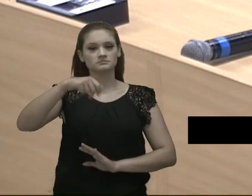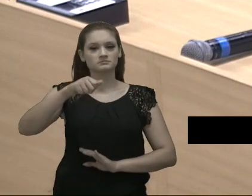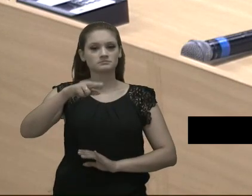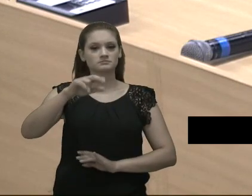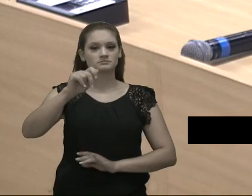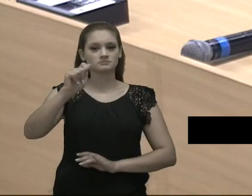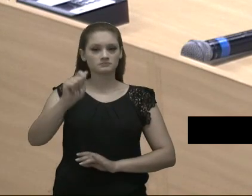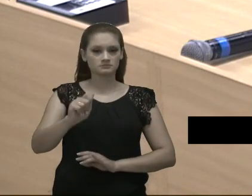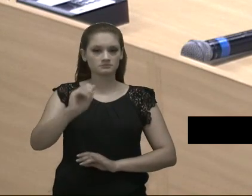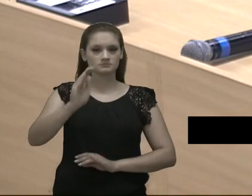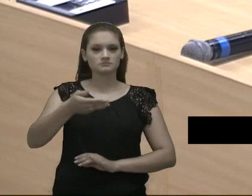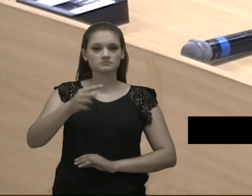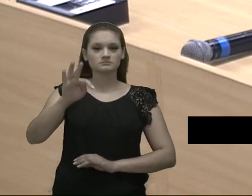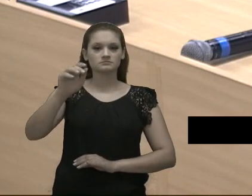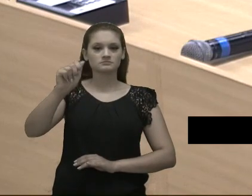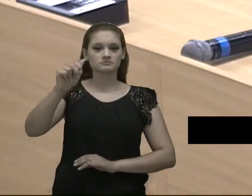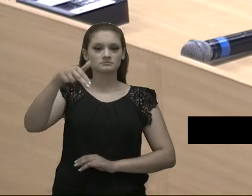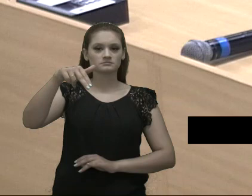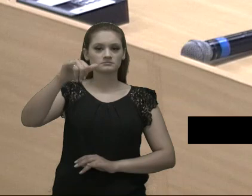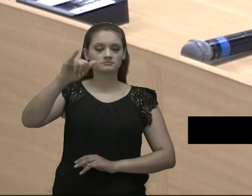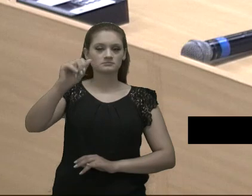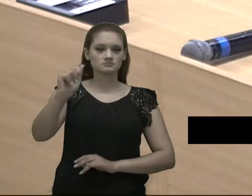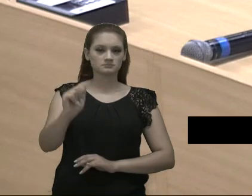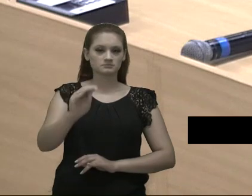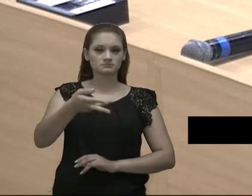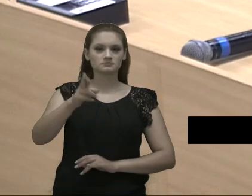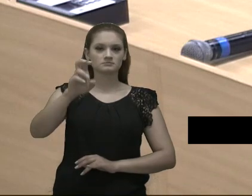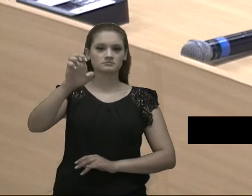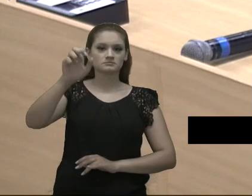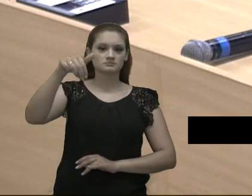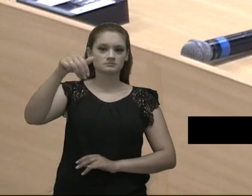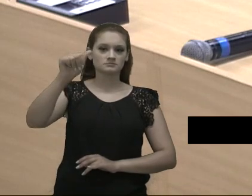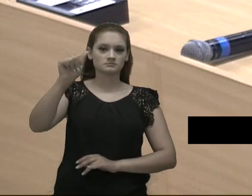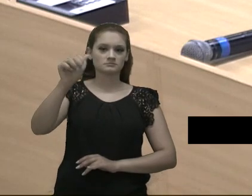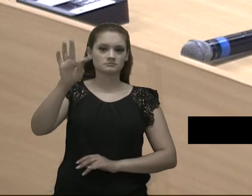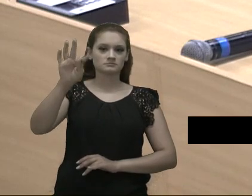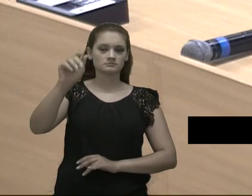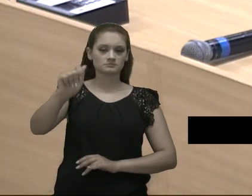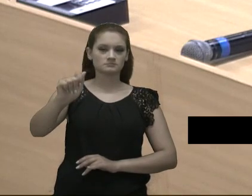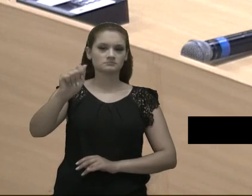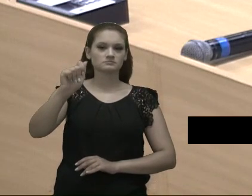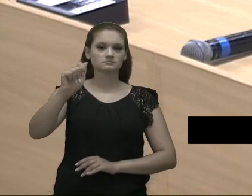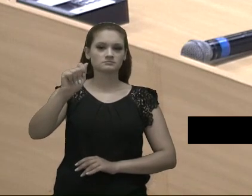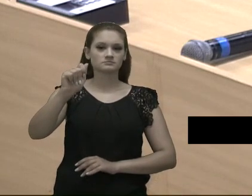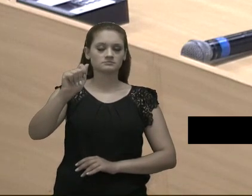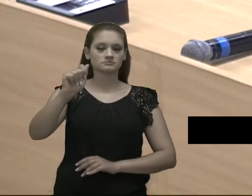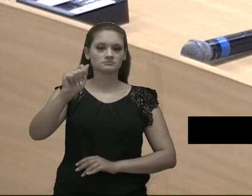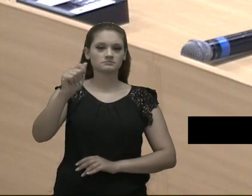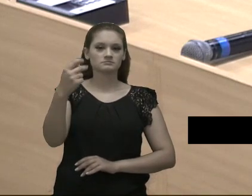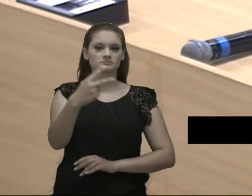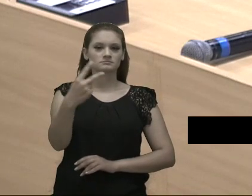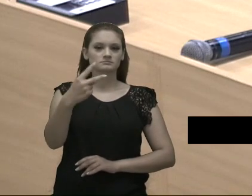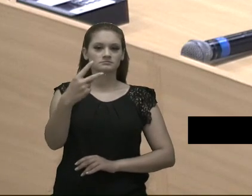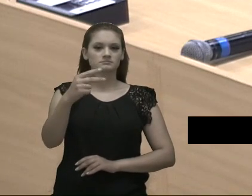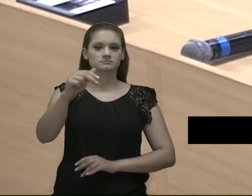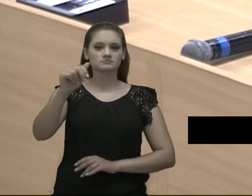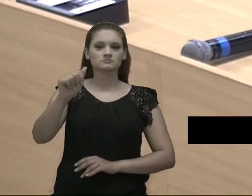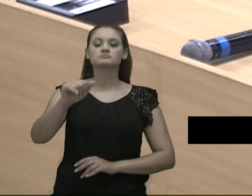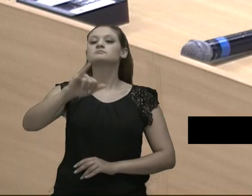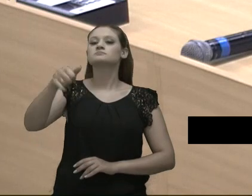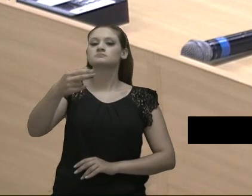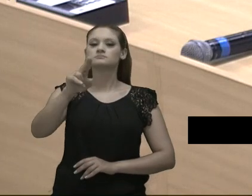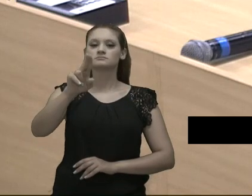Helena, Tânia Migoto, a Renata... Qual das duas, Renata? A Renata